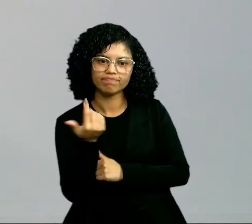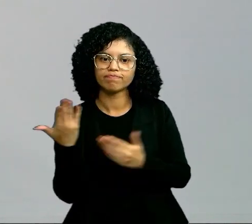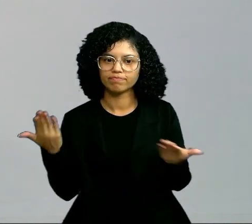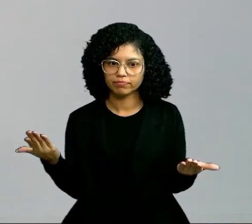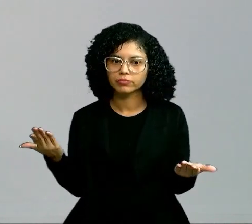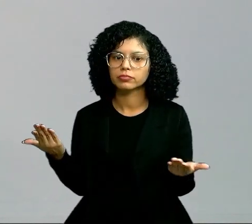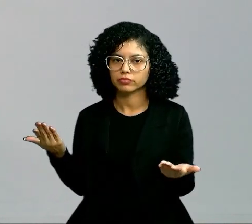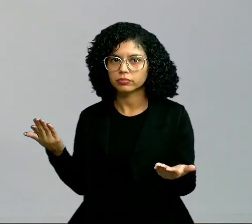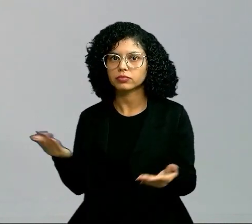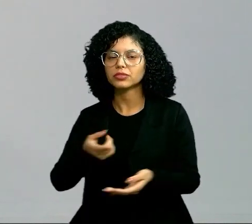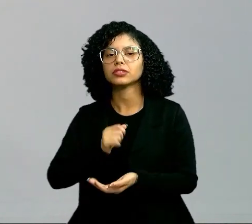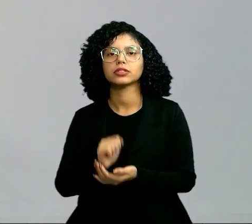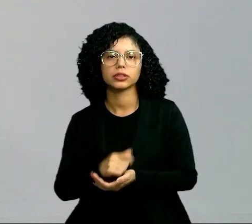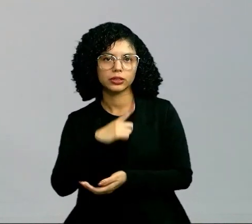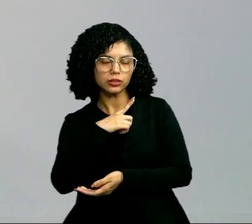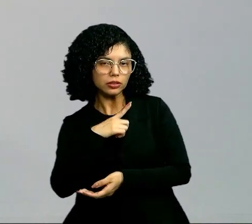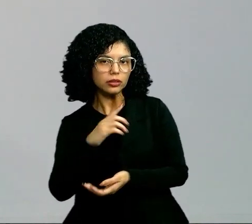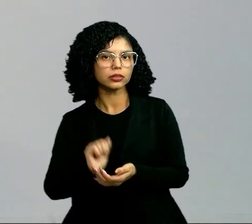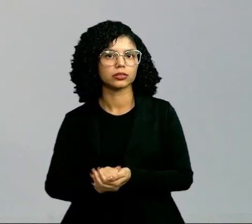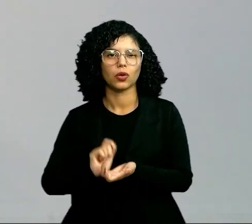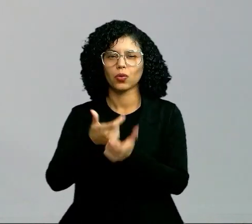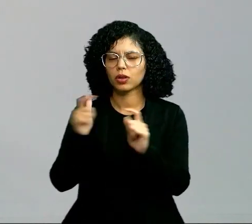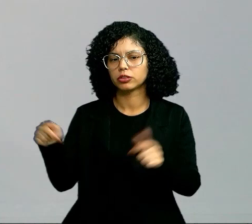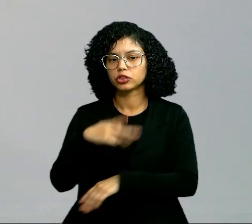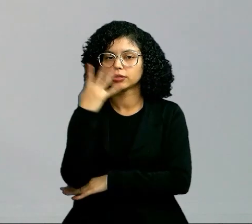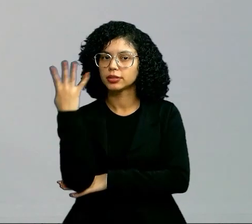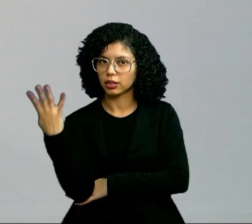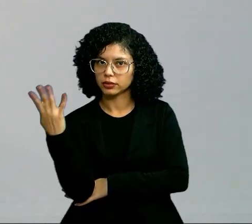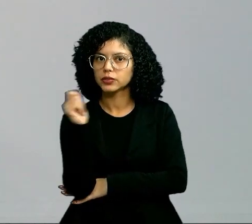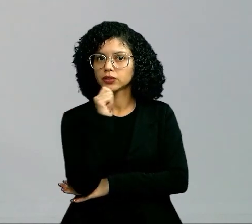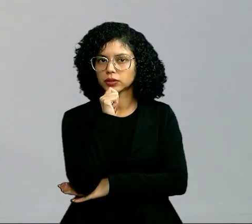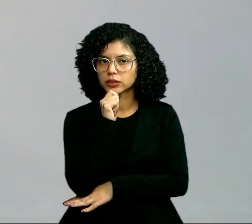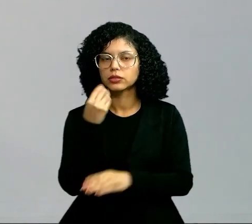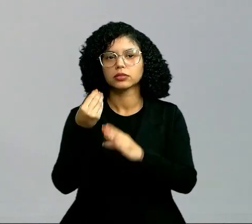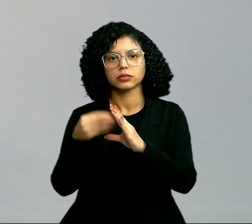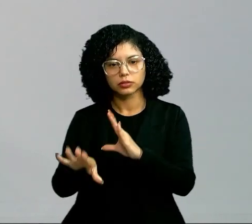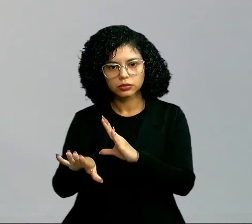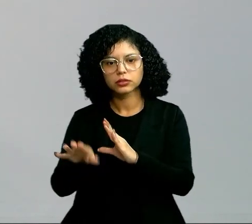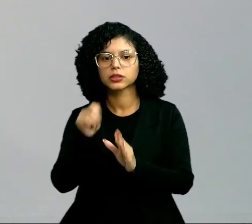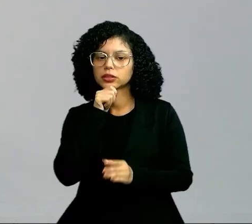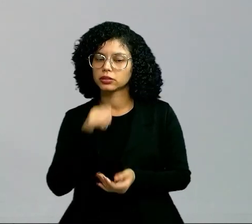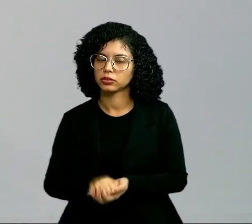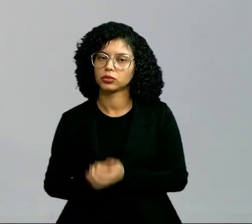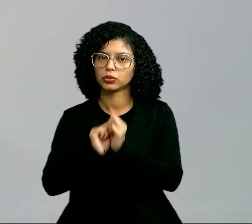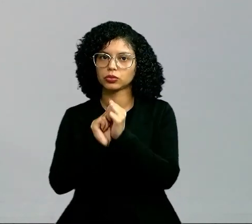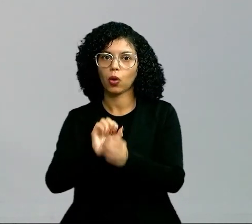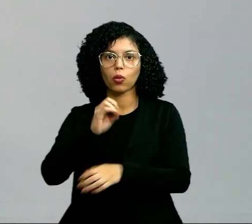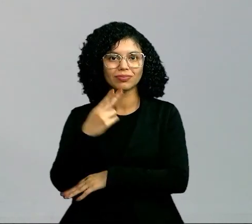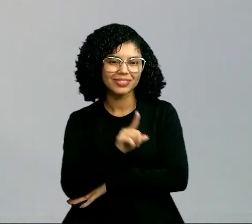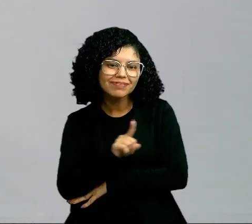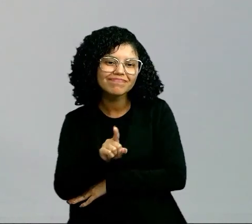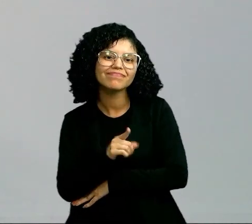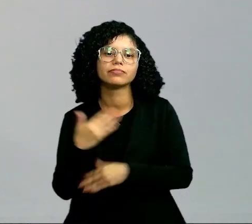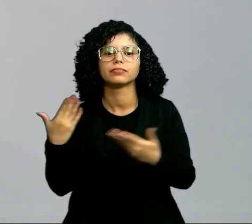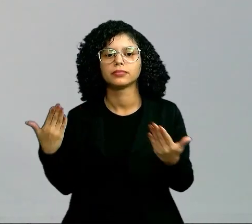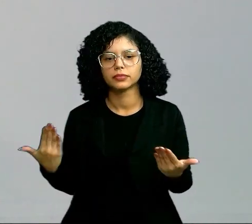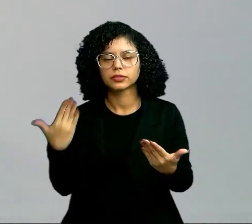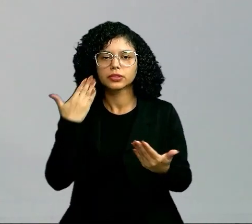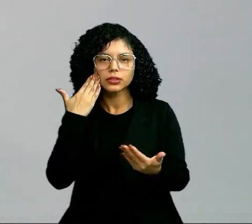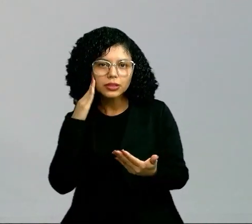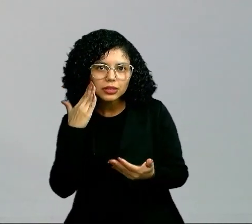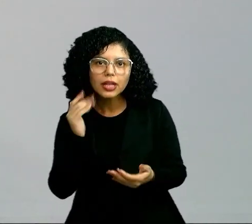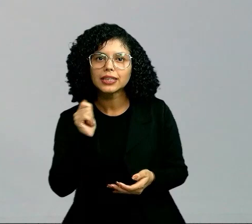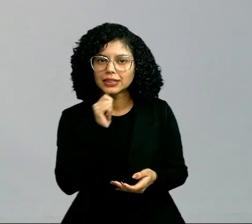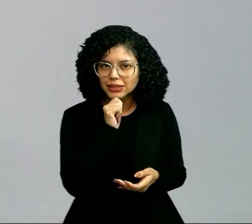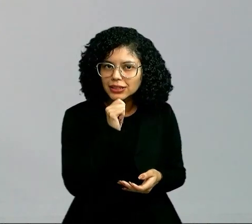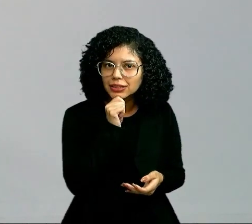questão dos custos financeiros, o tanto de carga que esses transportes podem levar ou não, né? A